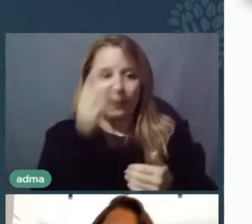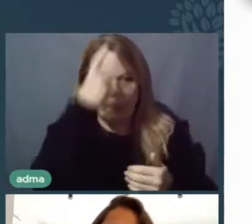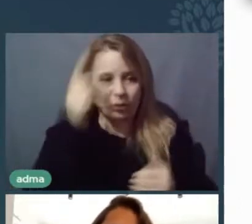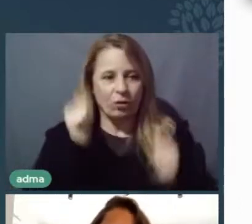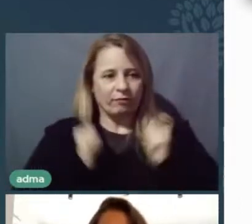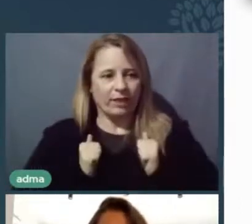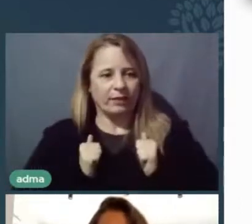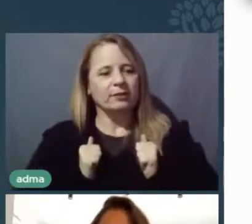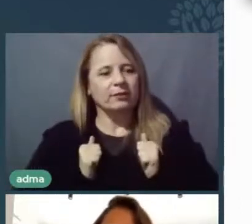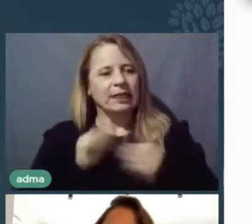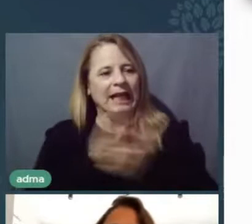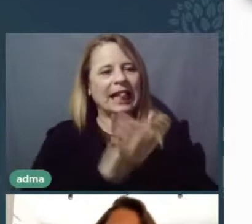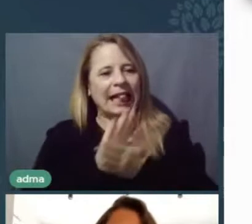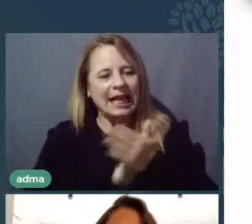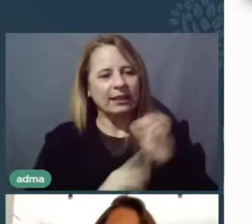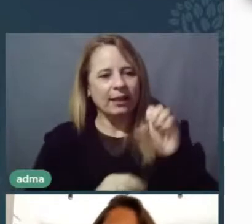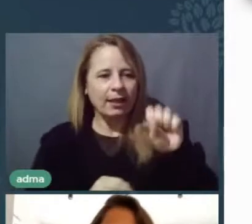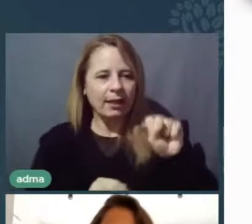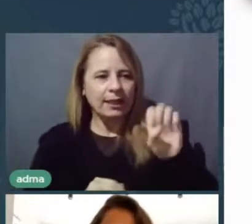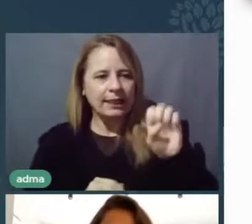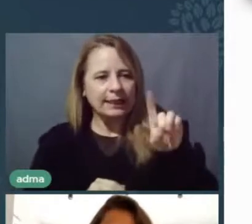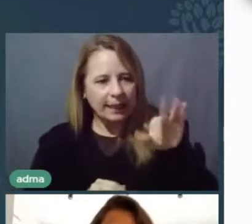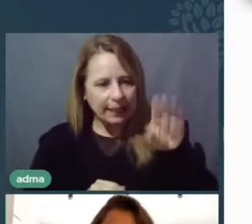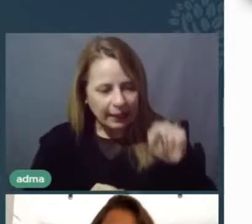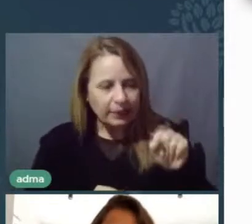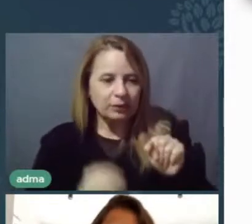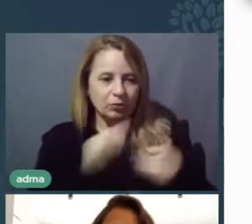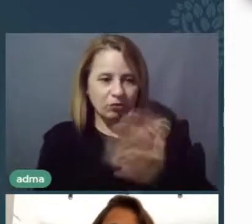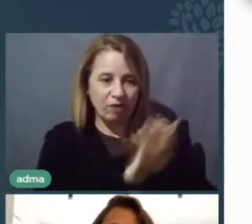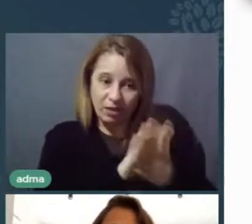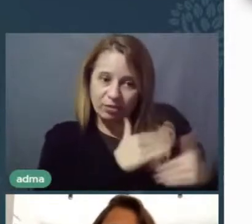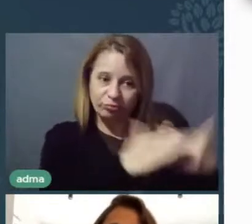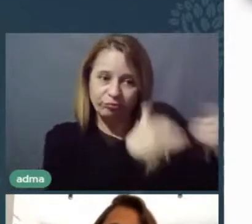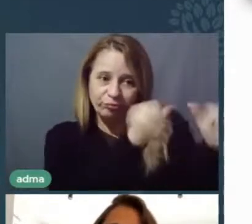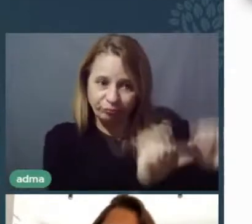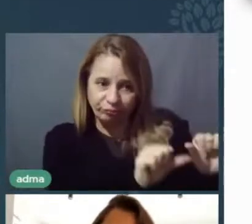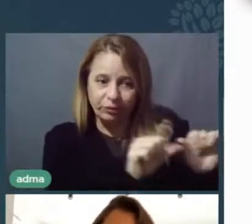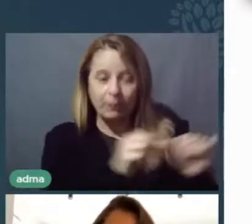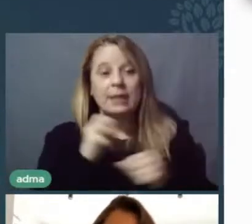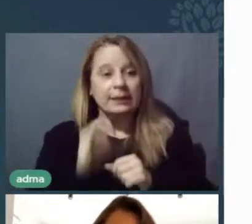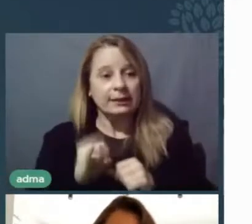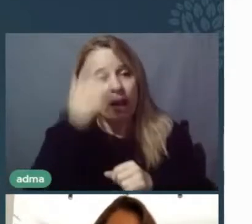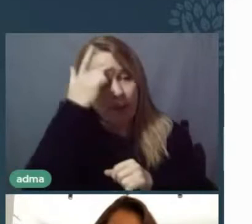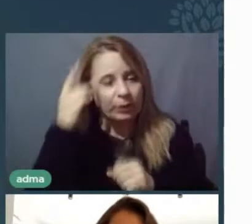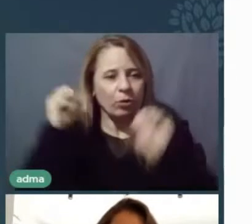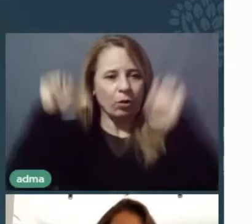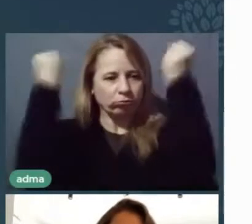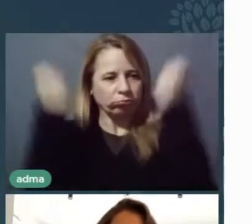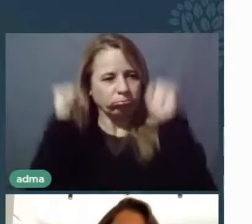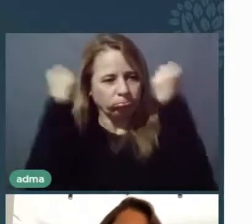pioras, e ao contrário do sedentarismo, manter a atividade física e o exercício físico reduzem esses